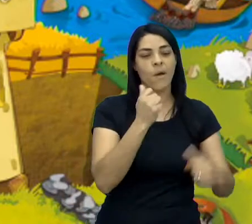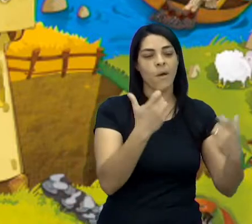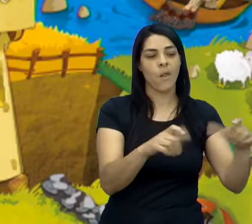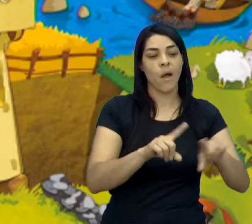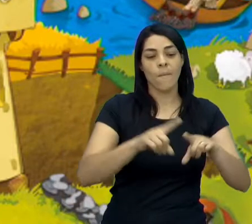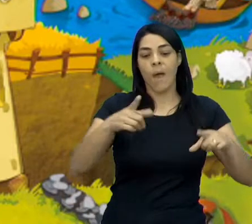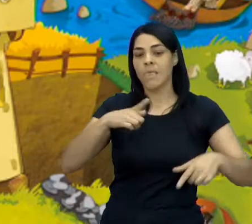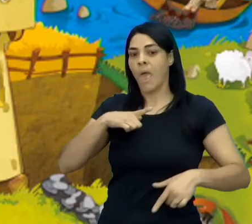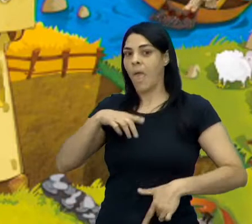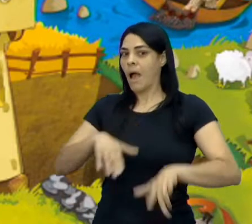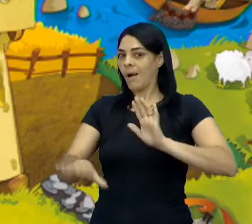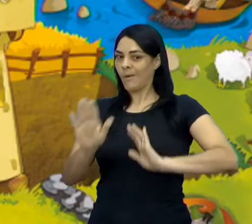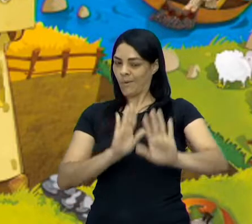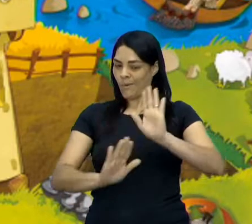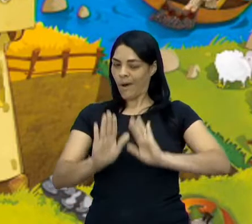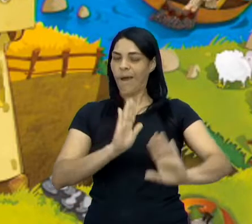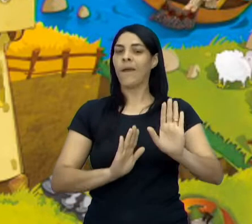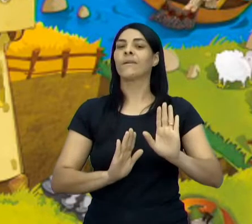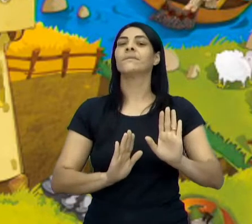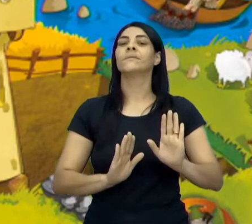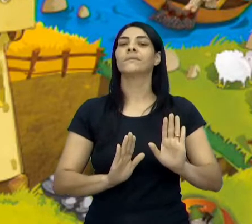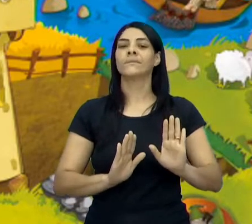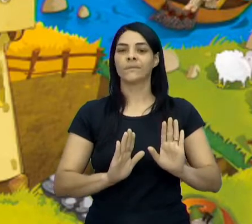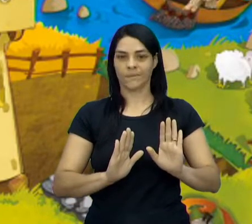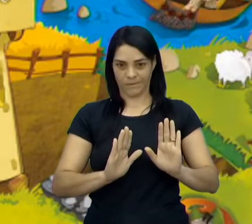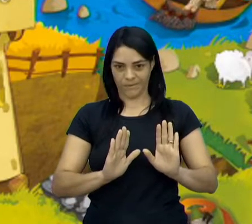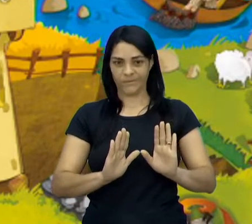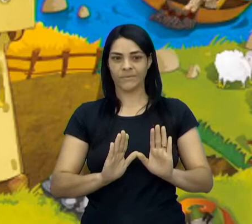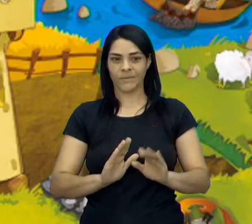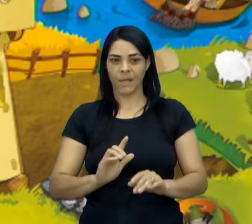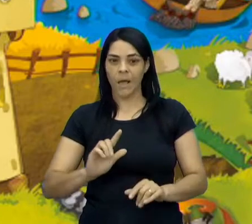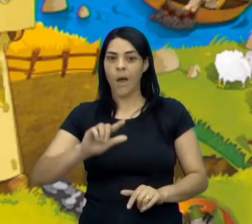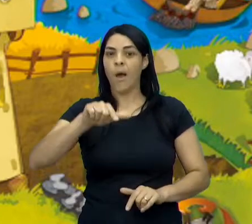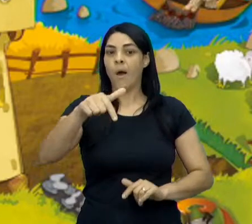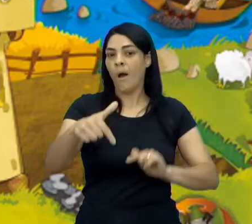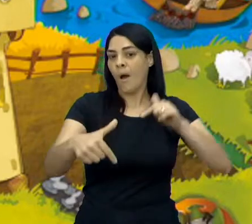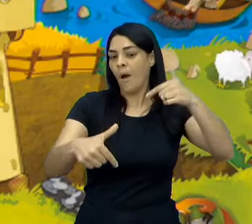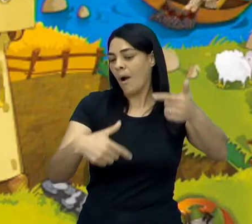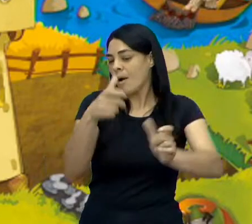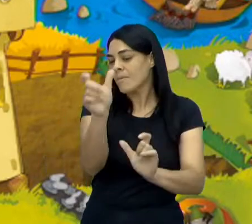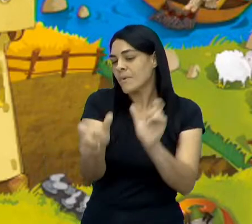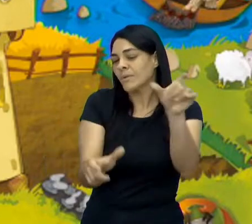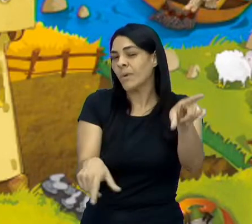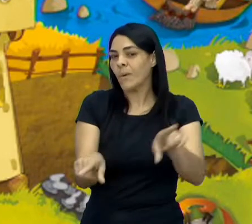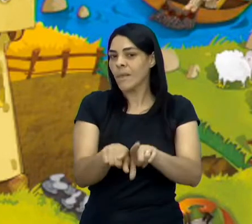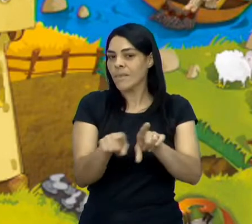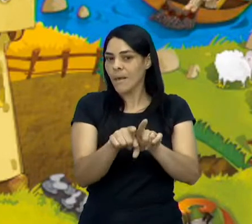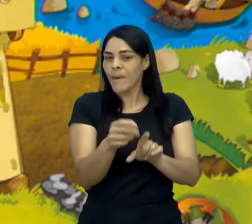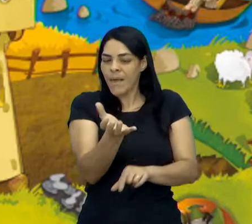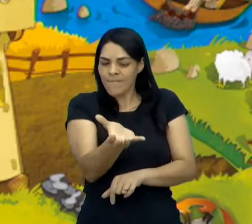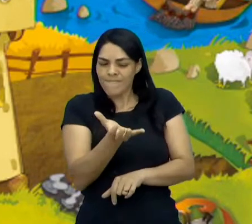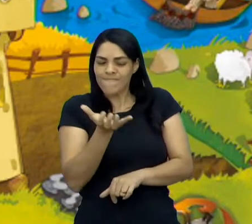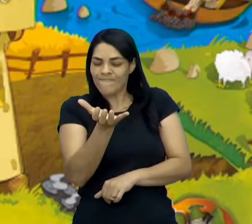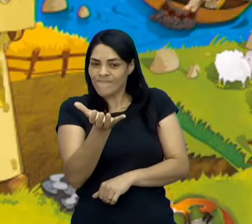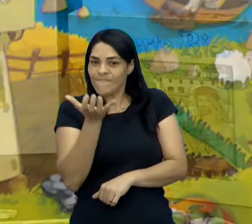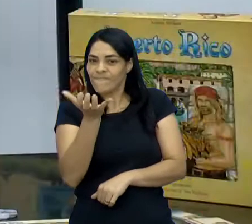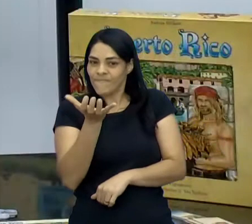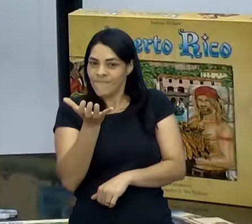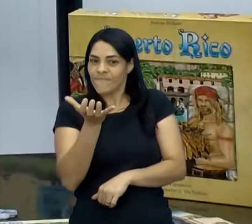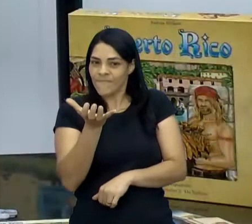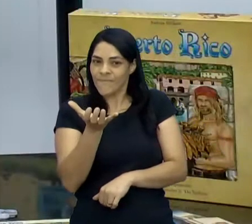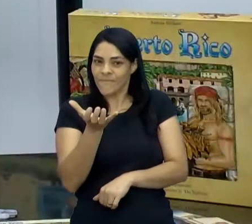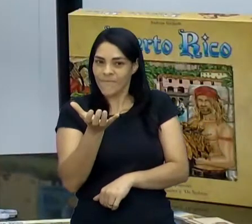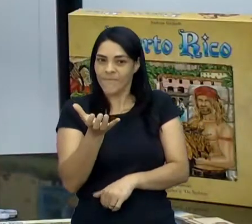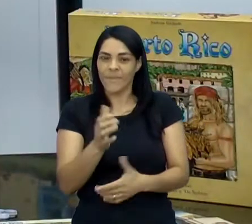cuidado. Outros nobres também estão interessados nessas áreas. E olha aqui, o manual do